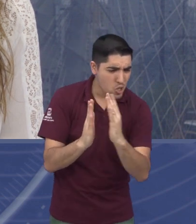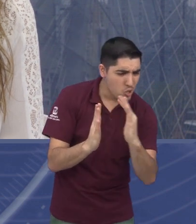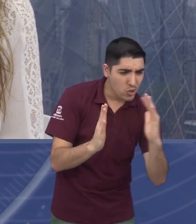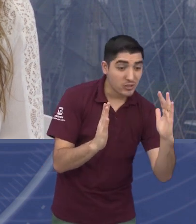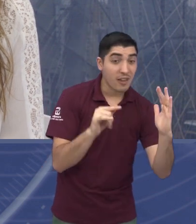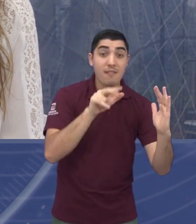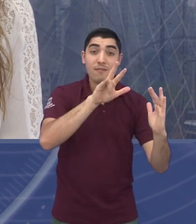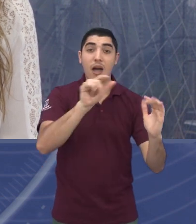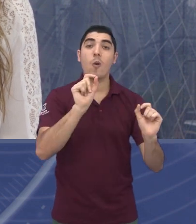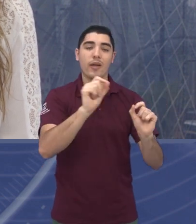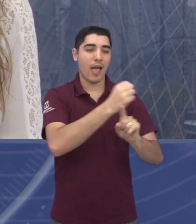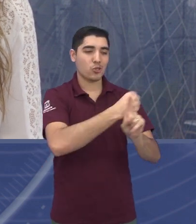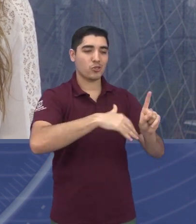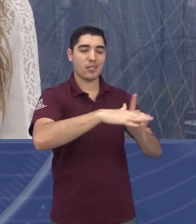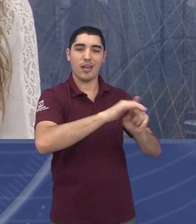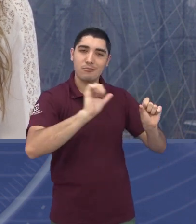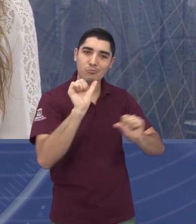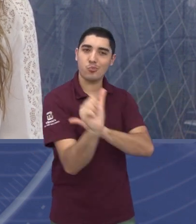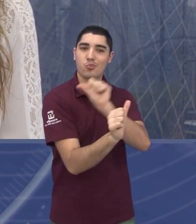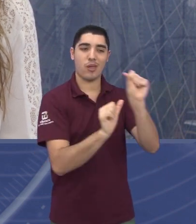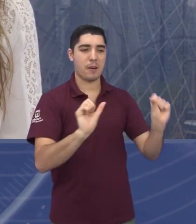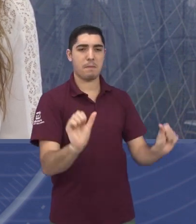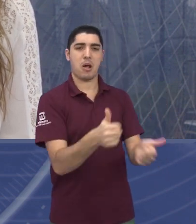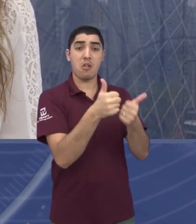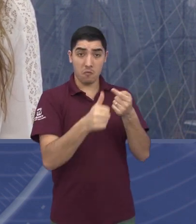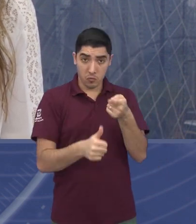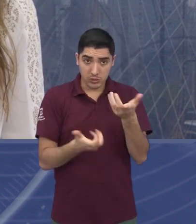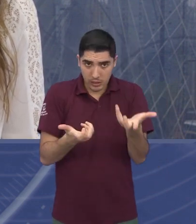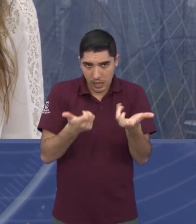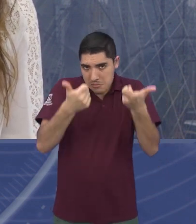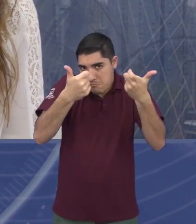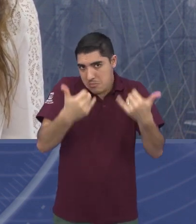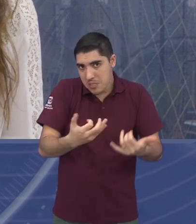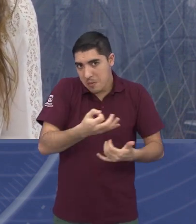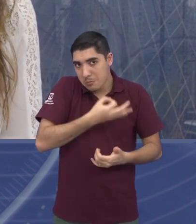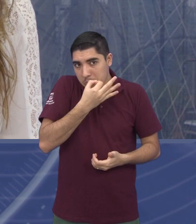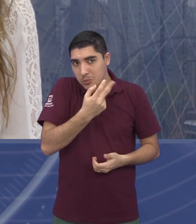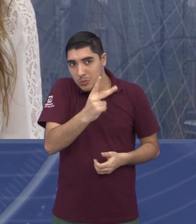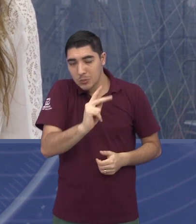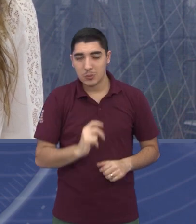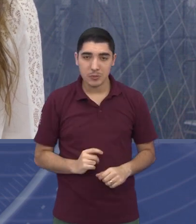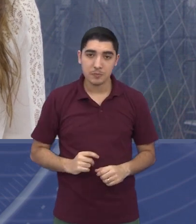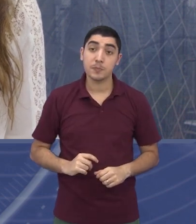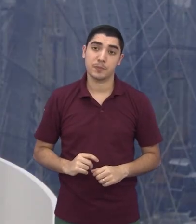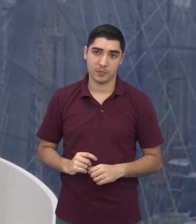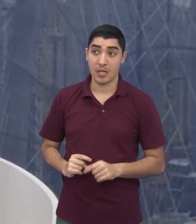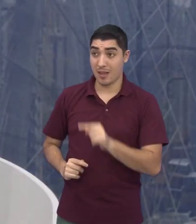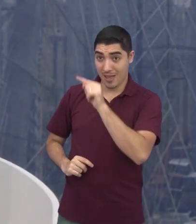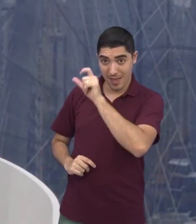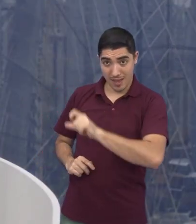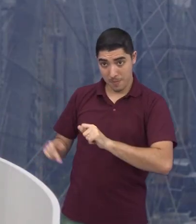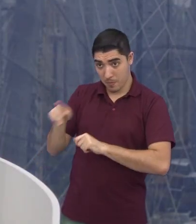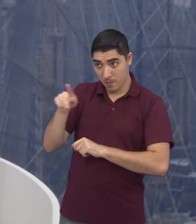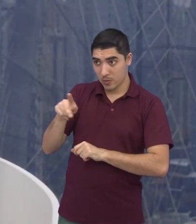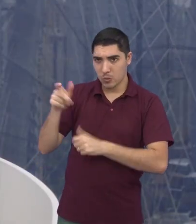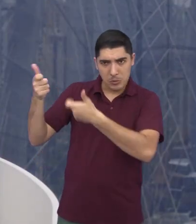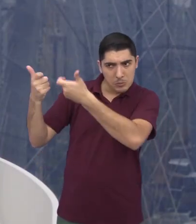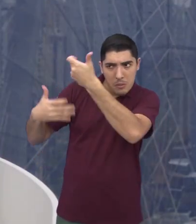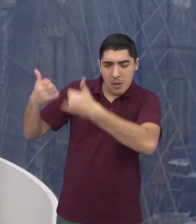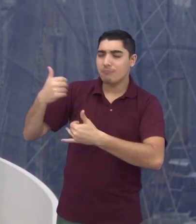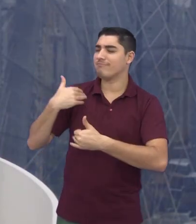sociedade. Que balanço que você faz? Você gostaria de fazer alguma colocação sobre o que a professora falou? Tudo o que a professora falou, assim,